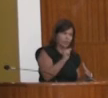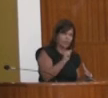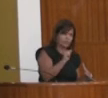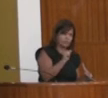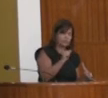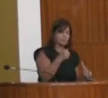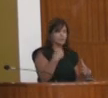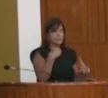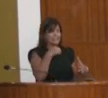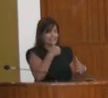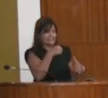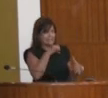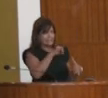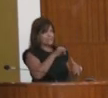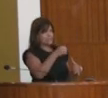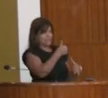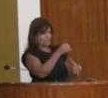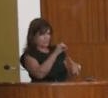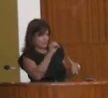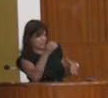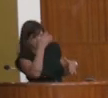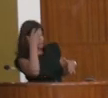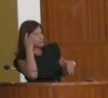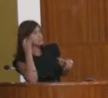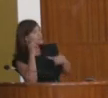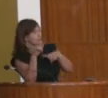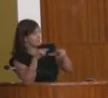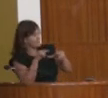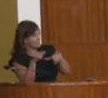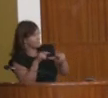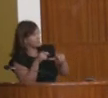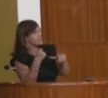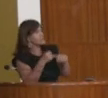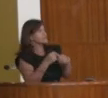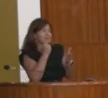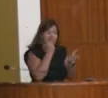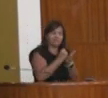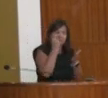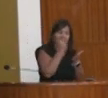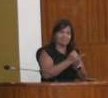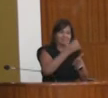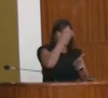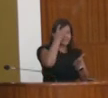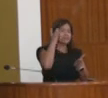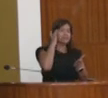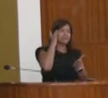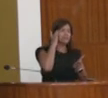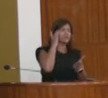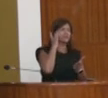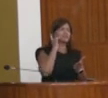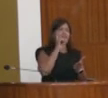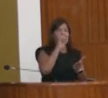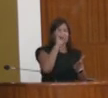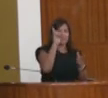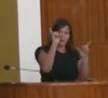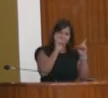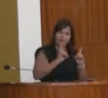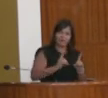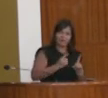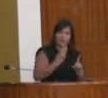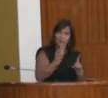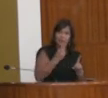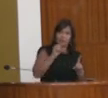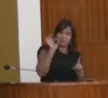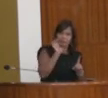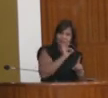200. E essa portaria, a partir de 2023, estipulou que varia ali uma multa de 3.100.